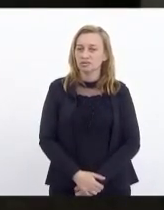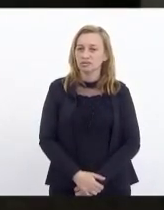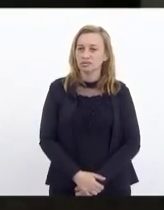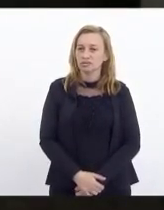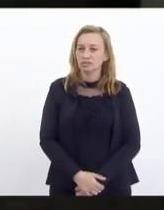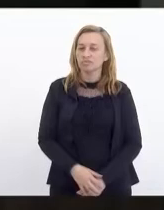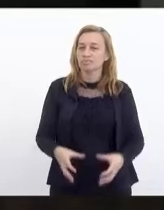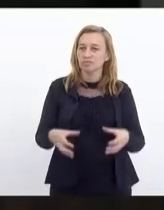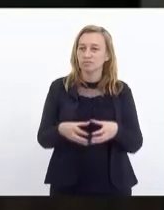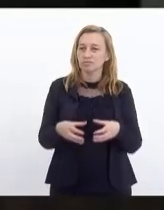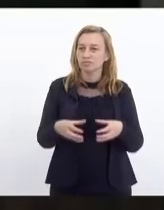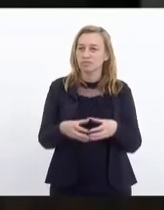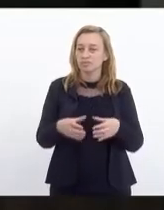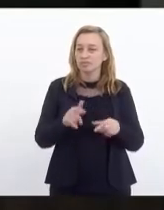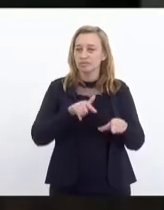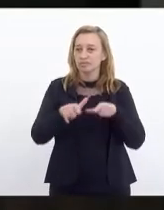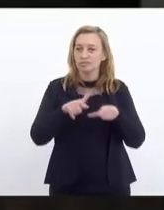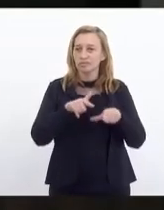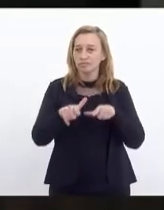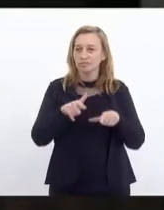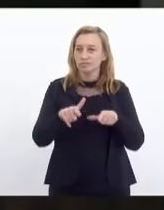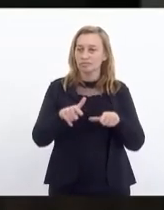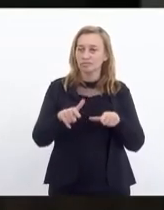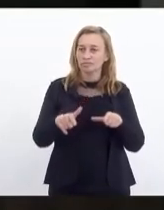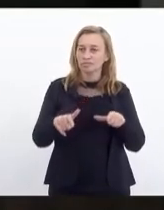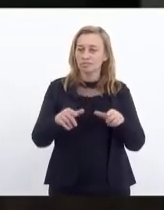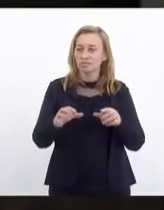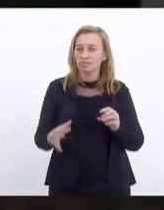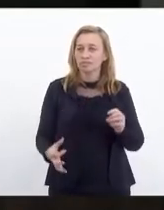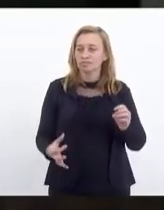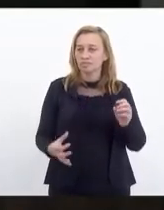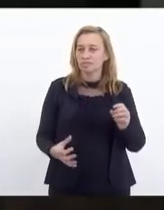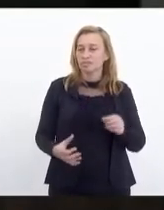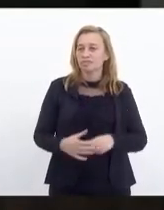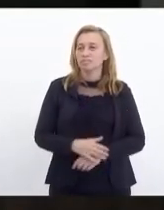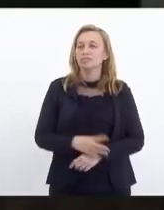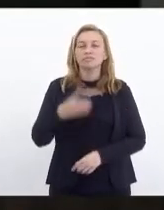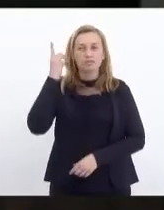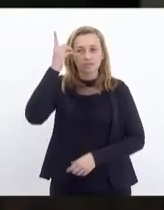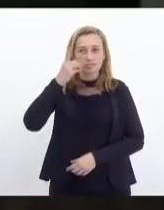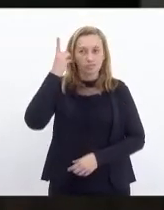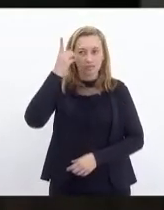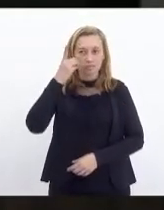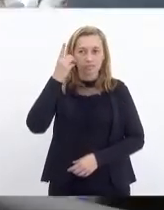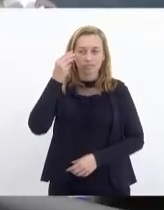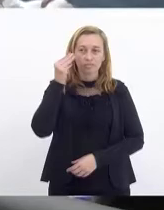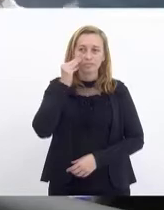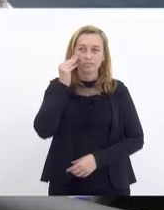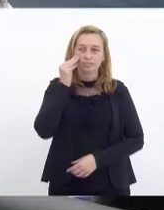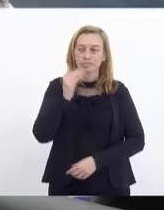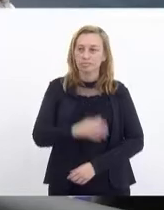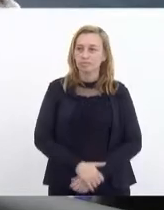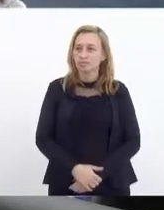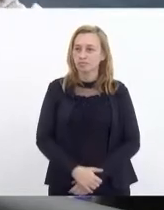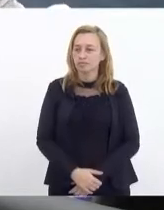Pela Comissão de Trabalho, Legislação parecer. Social e Seguridade Social, deputada Mônica Francisco.